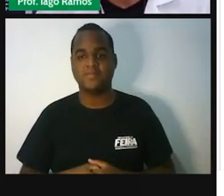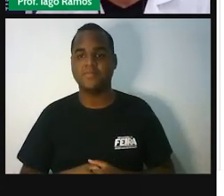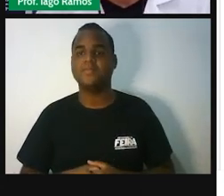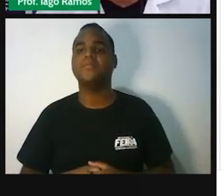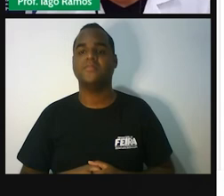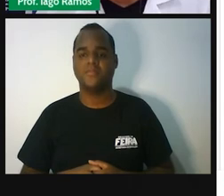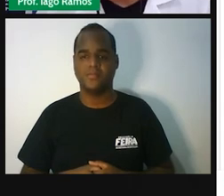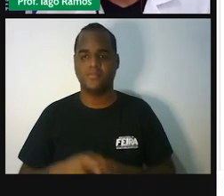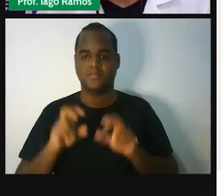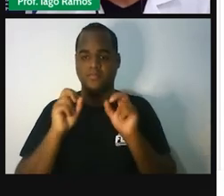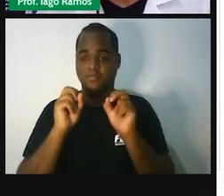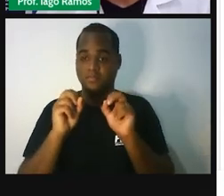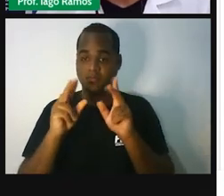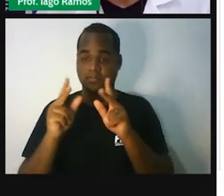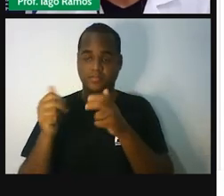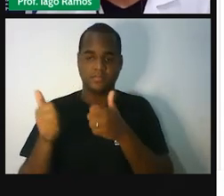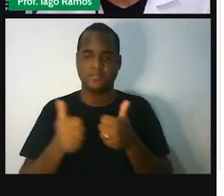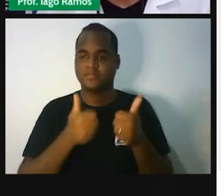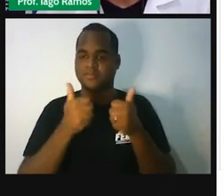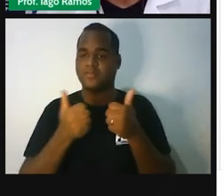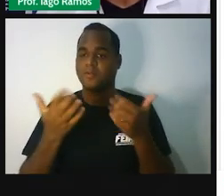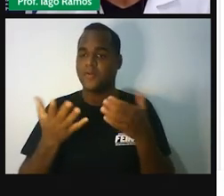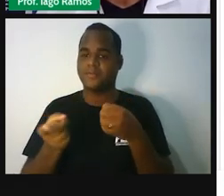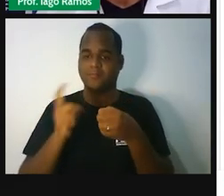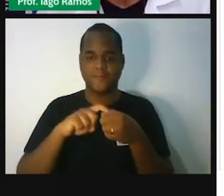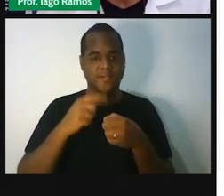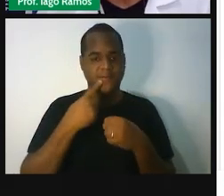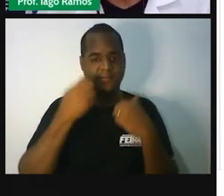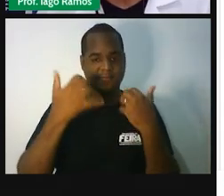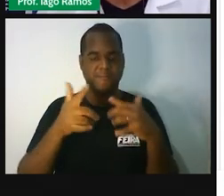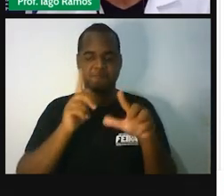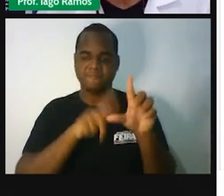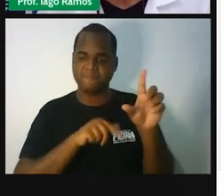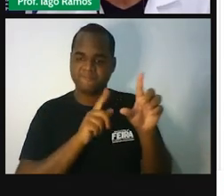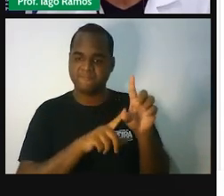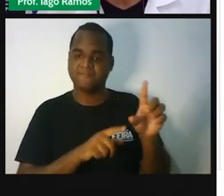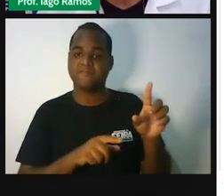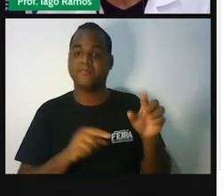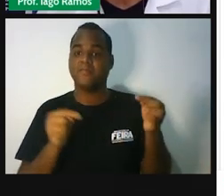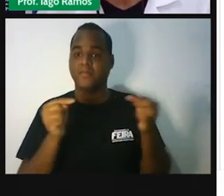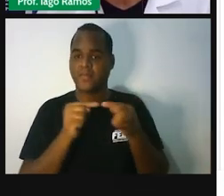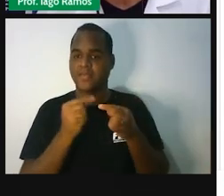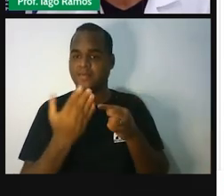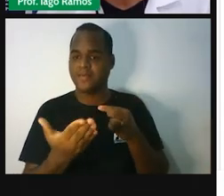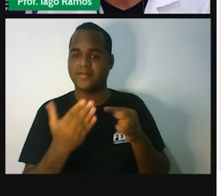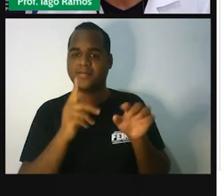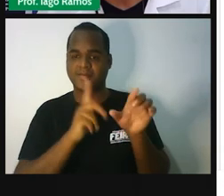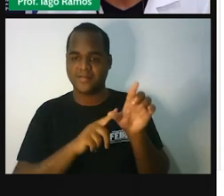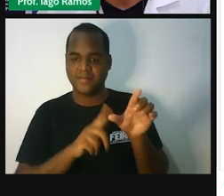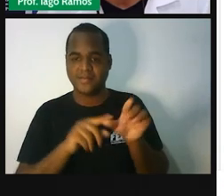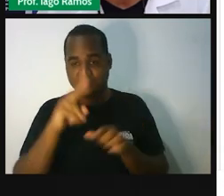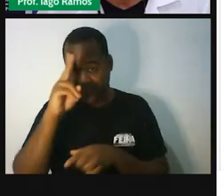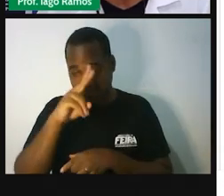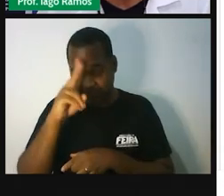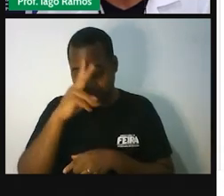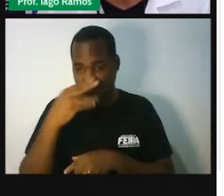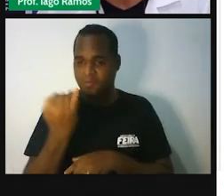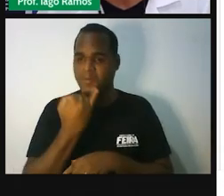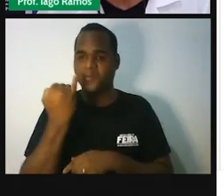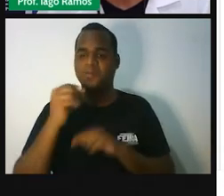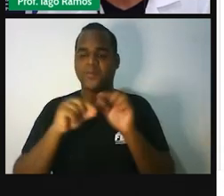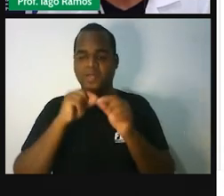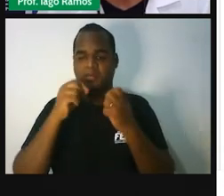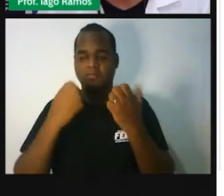Bacana. Só que agora voltamos à letra, ó. Essa letra aqui, lembre-se, não